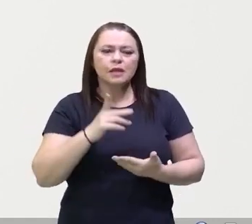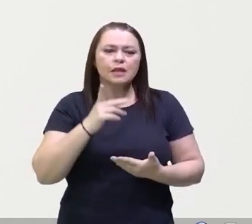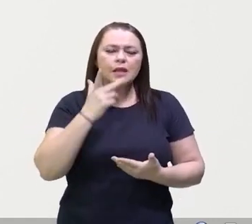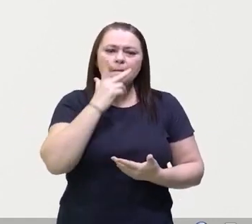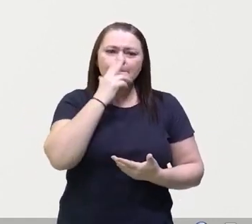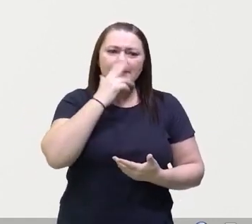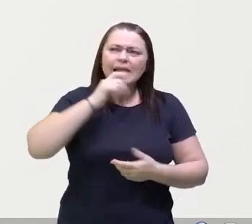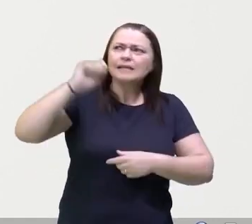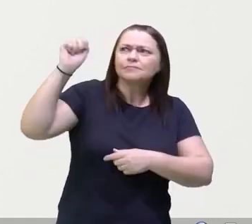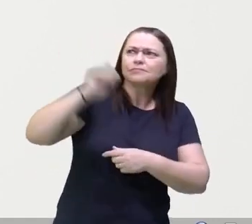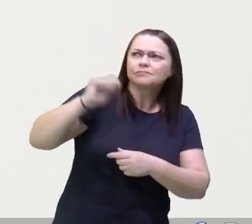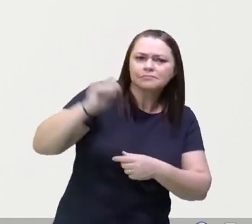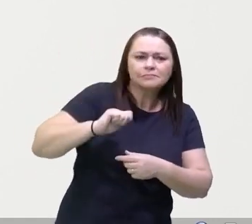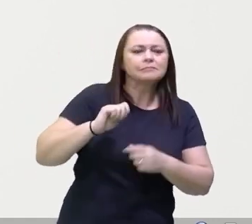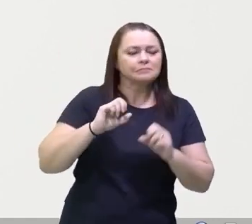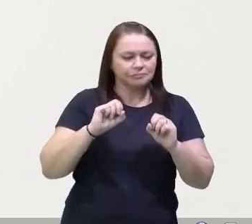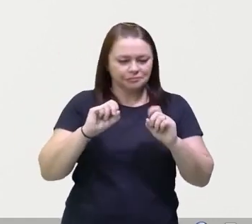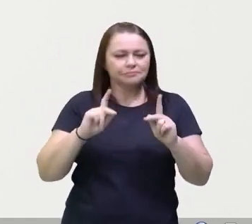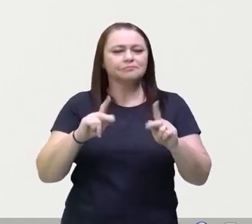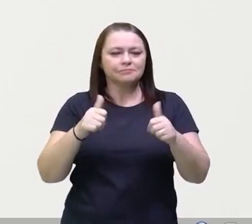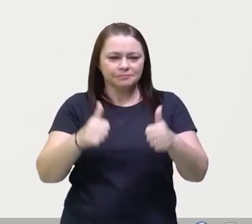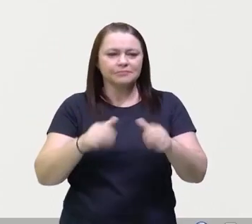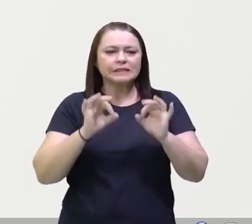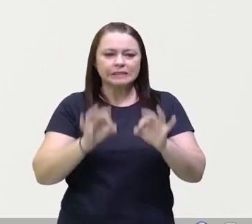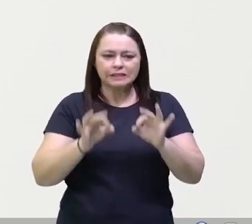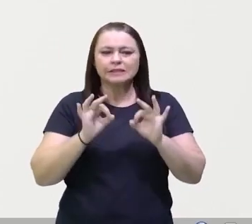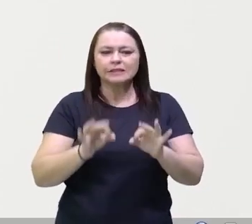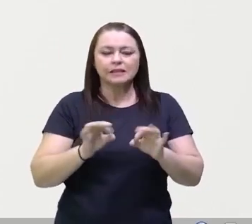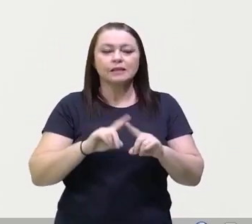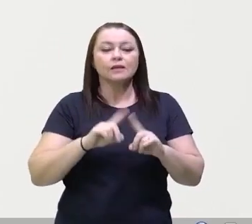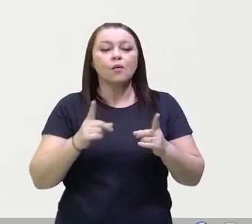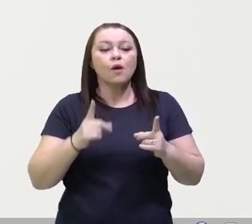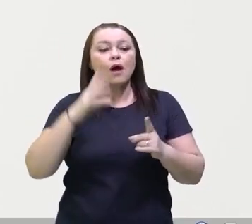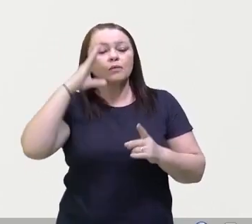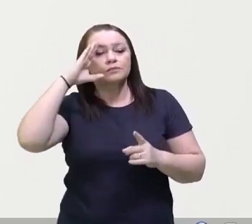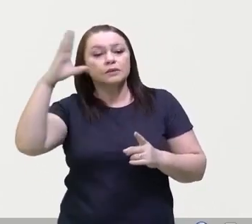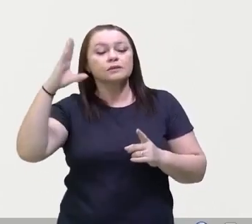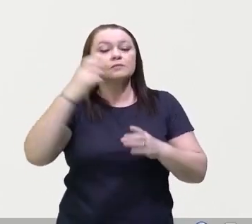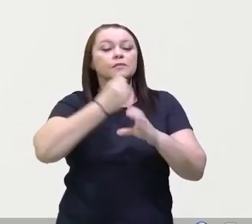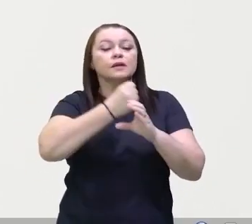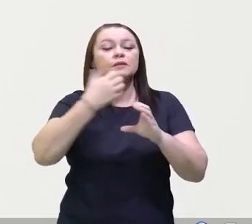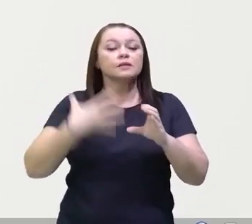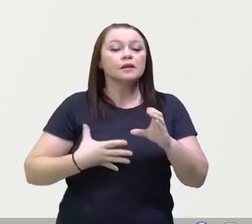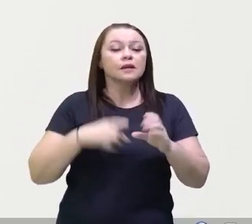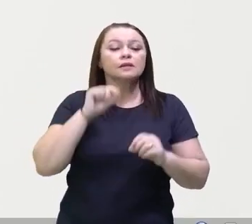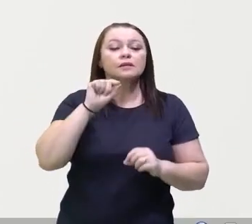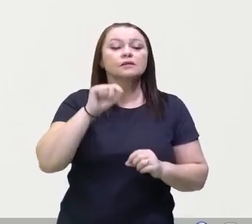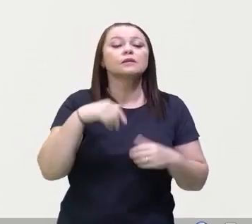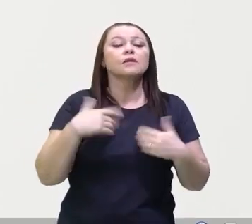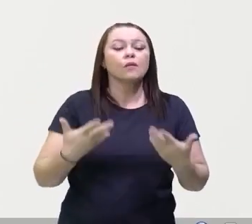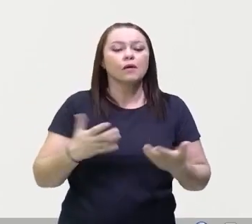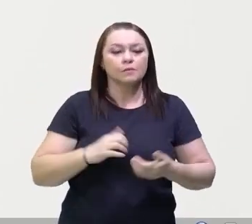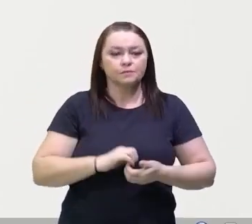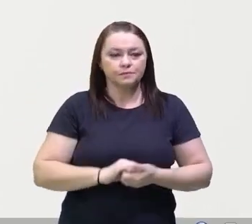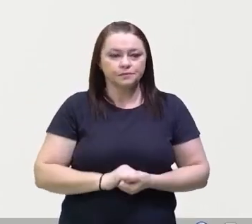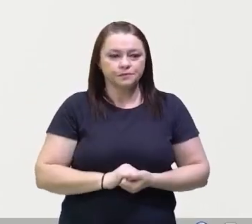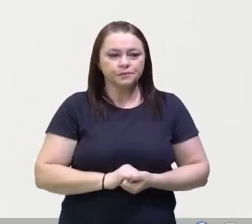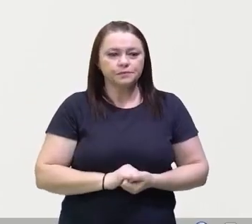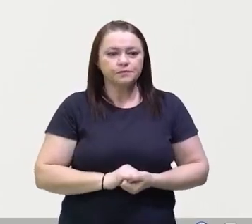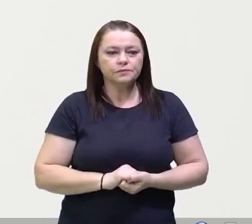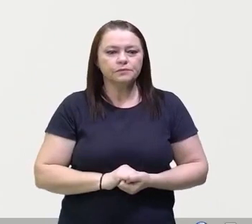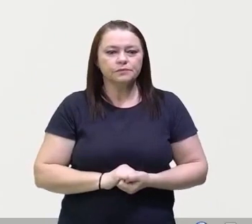com um papagaio. Muito bem, tá certo? Quais são as principais características do losango?